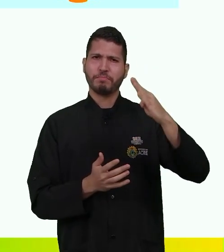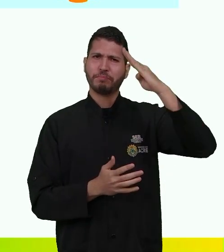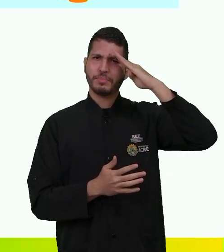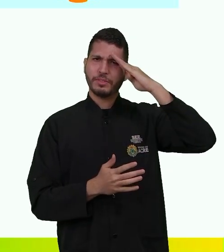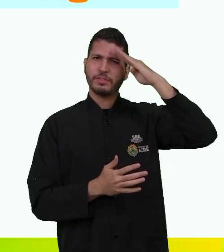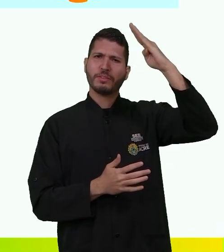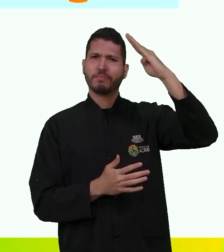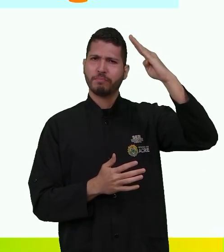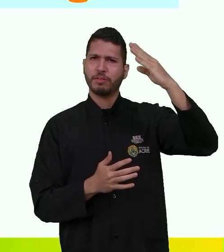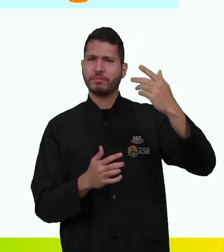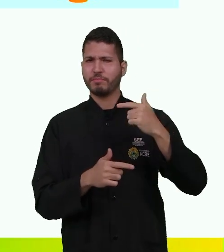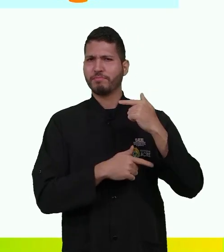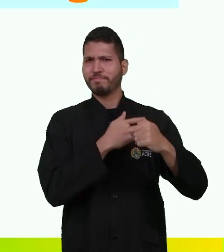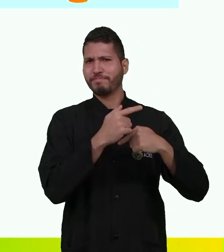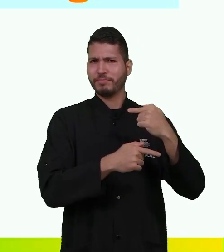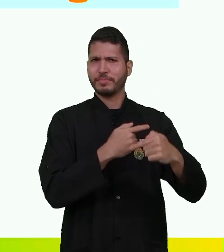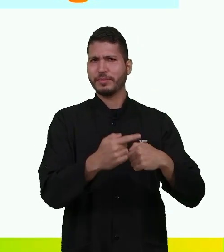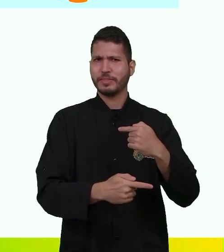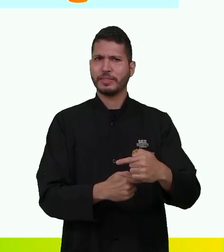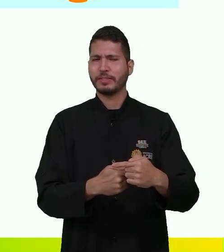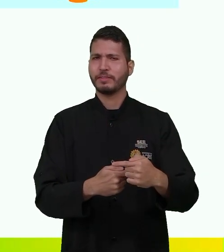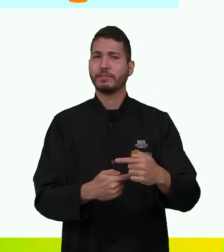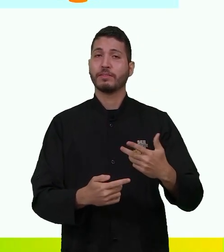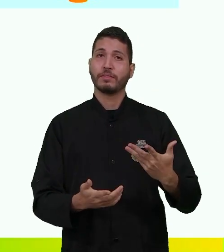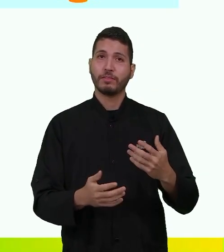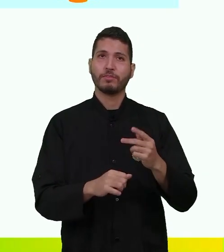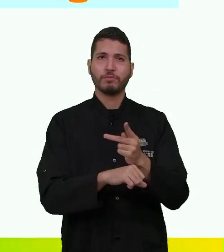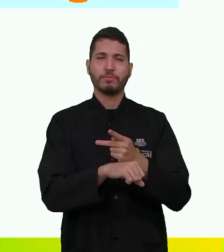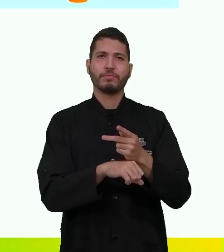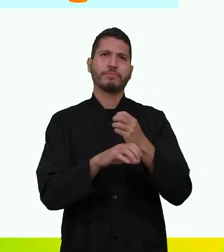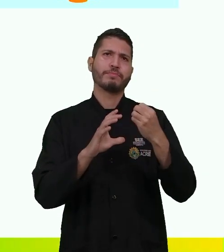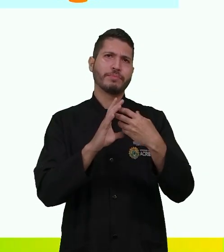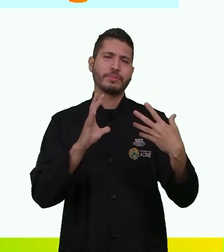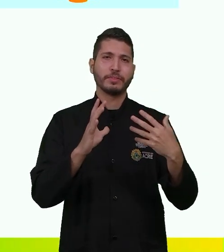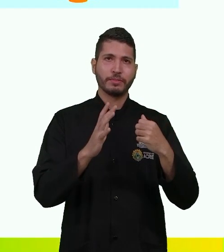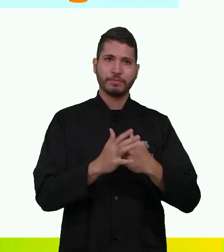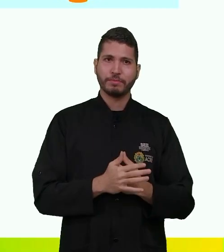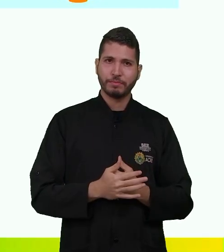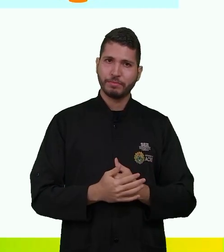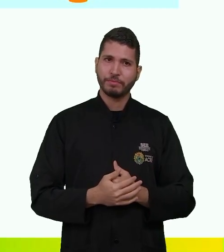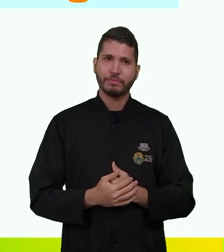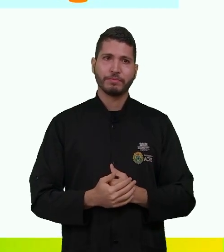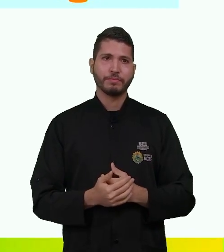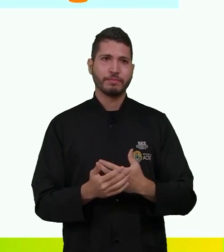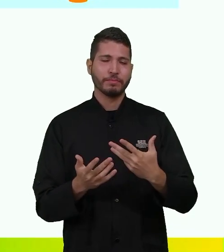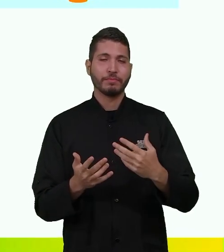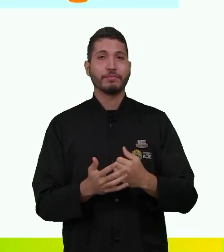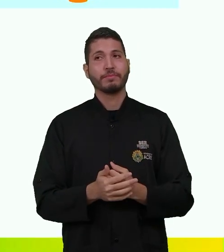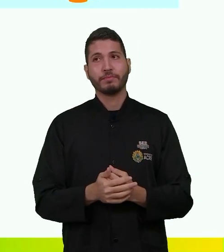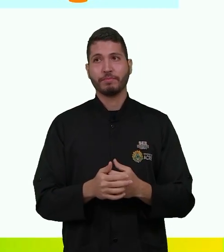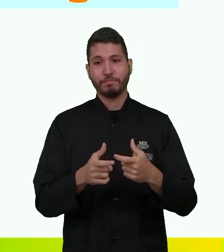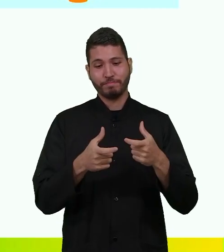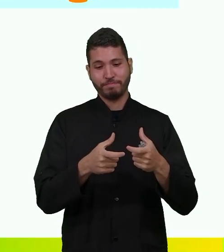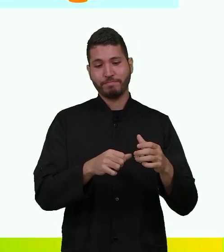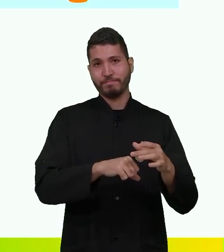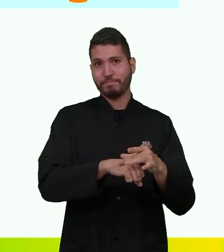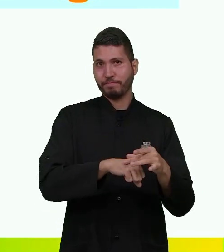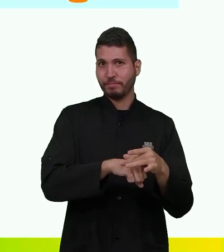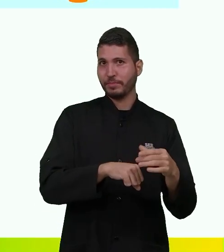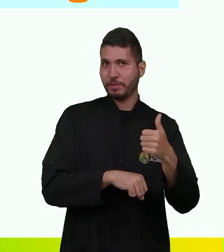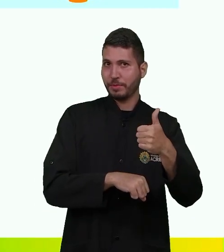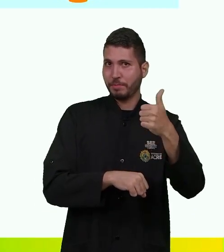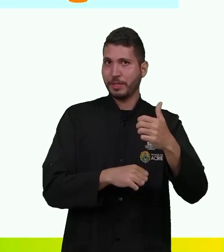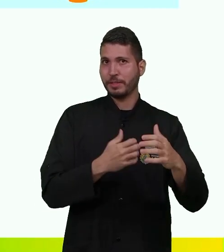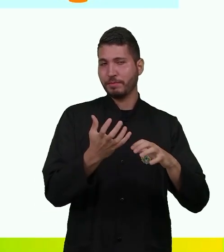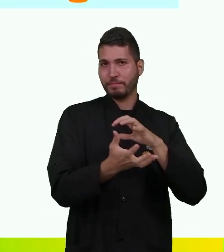Revolução Industrial é o comando da questão. Então, eu estou procurando uma característica voltada para isso. O carvão é lá da primeira, então a gente já elimina a letra